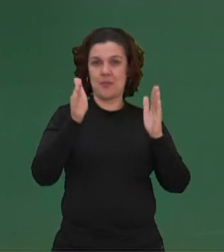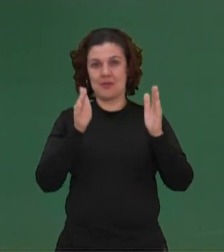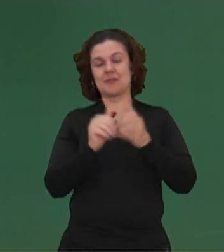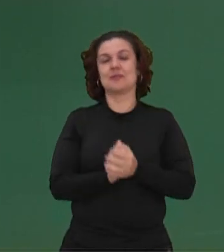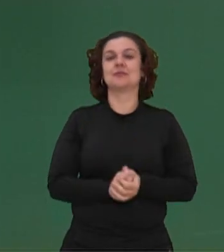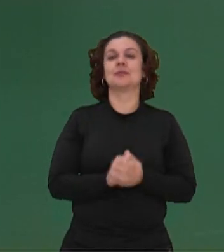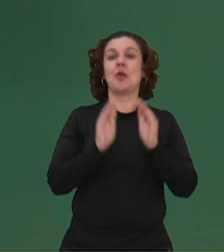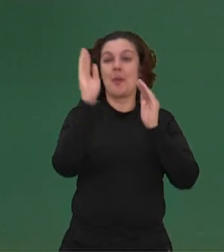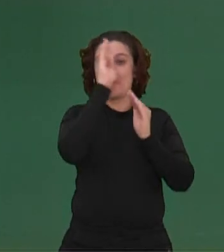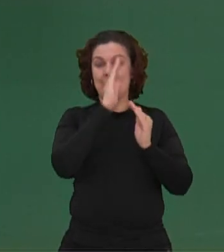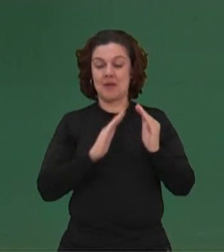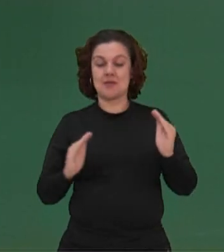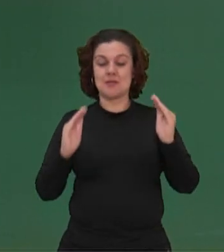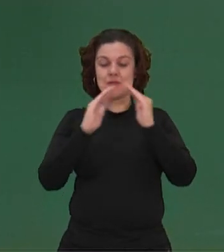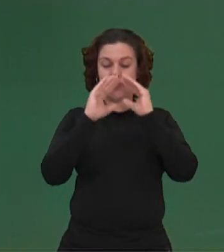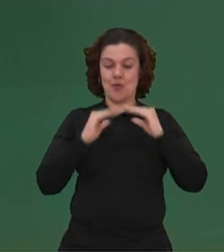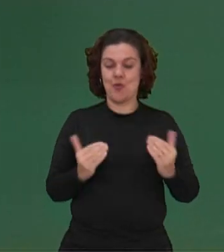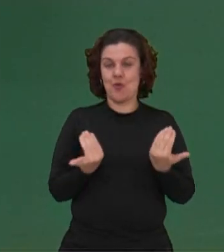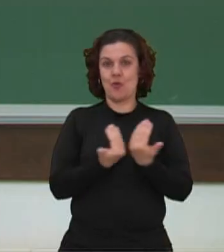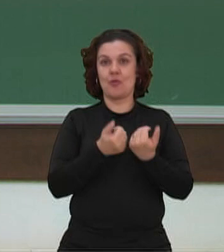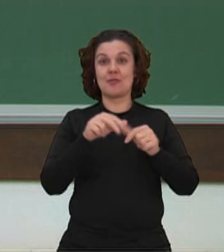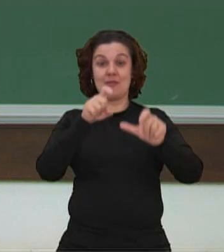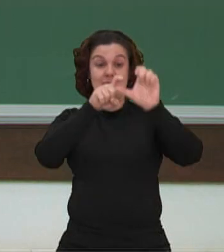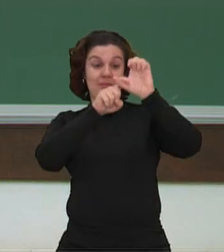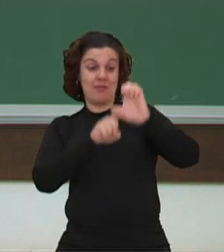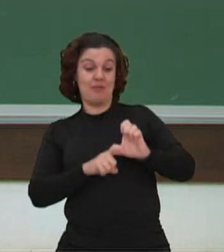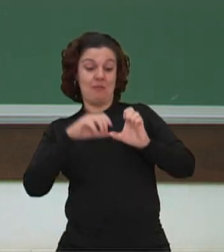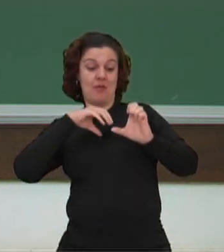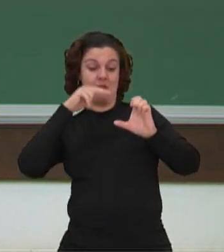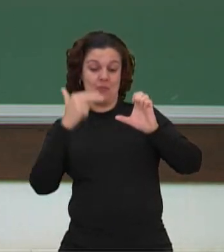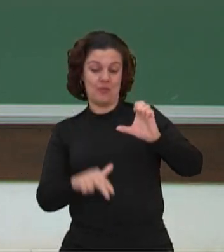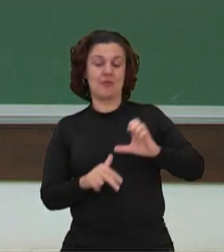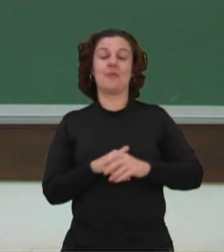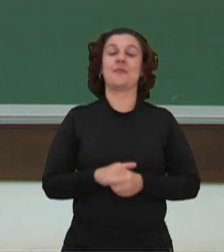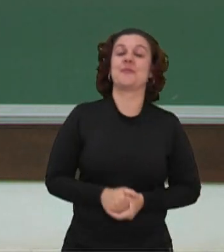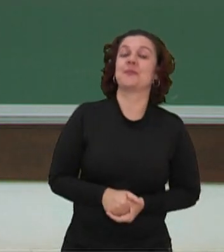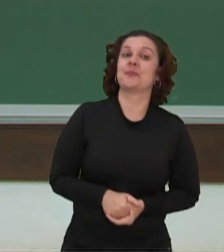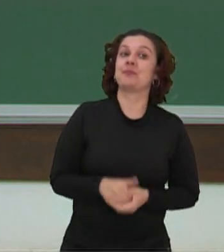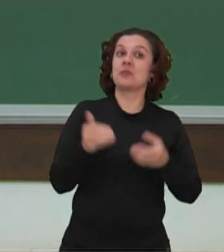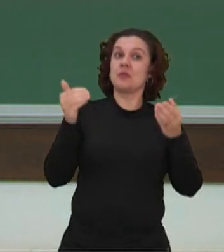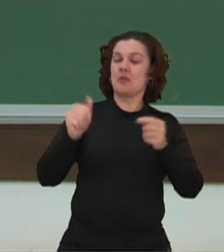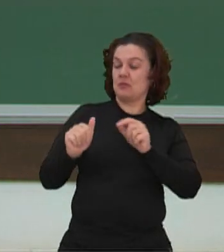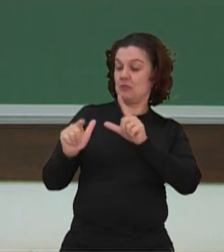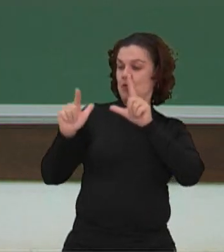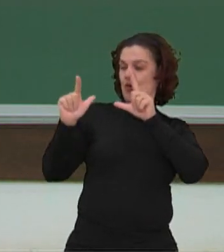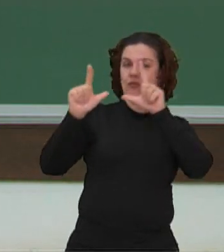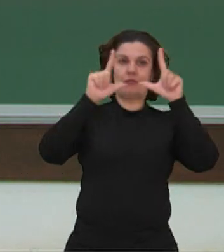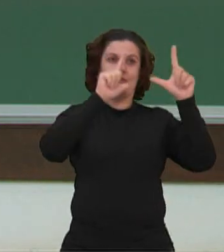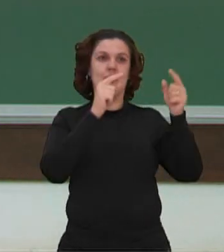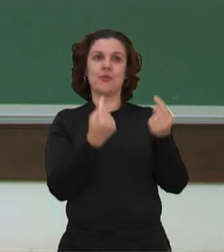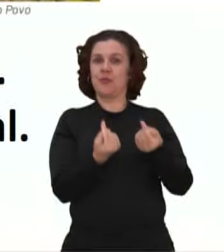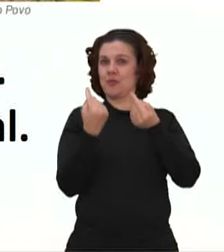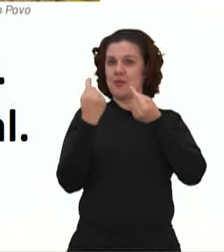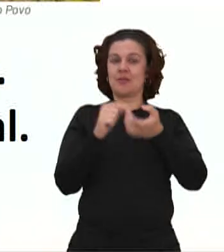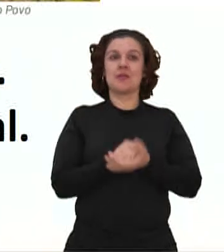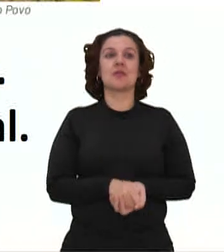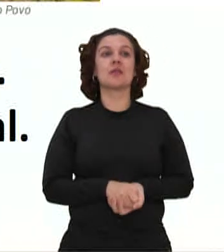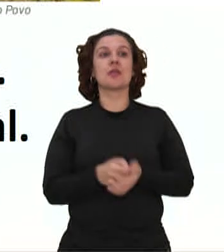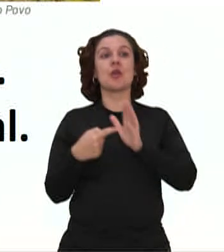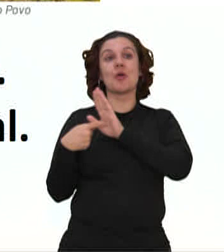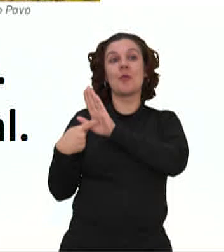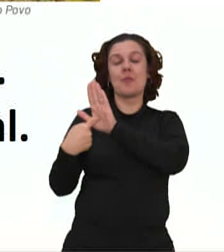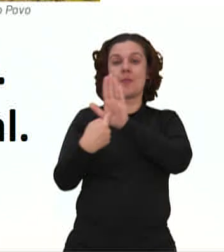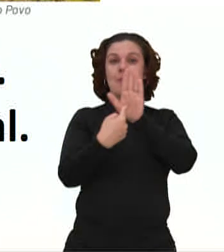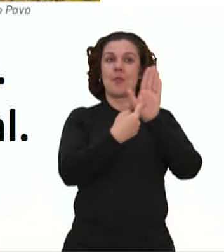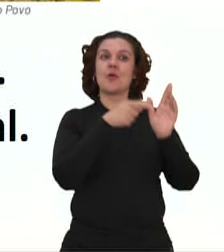Brasil, colônia de Portugal. Para a gente começar, uma imagem para você, ou duas imagens para você, que